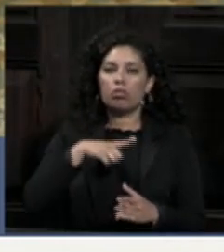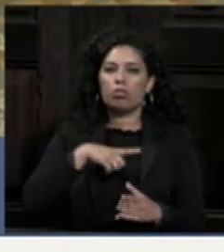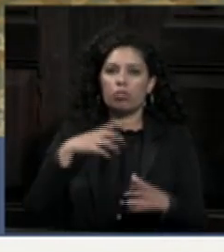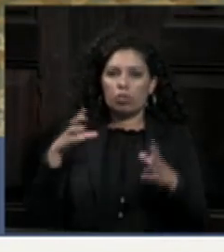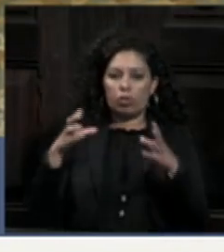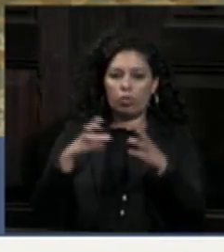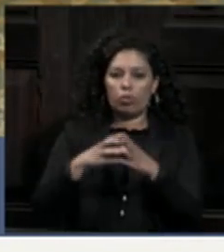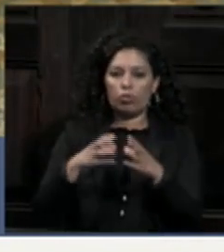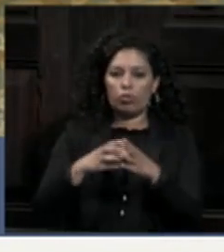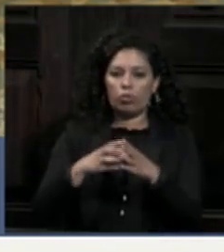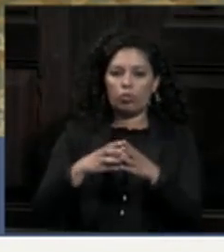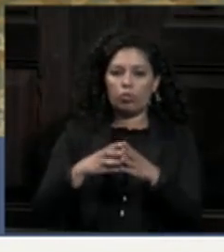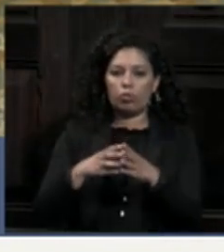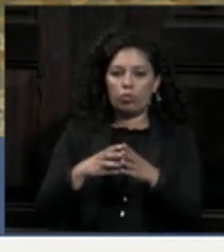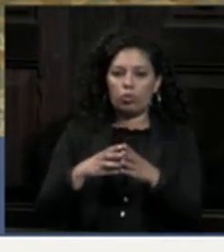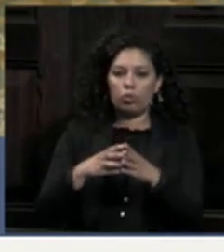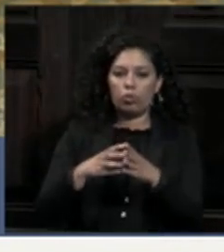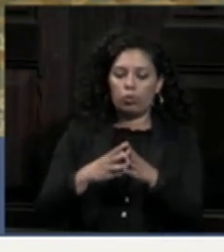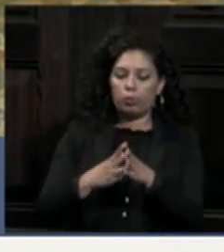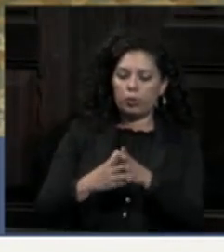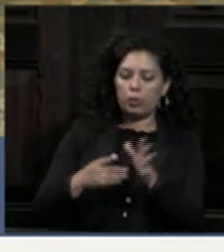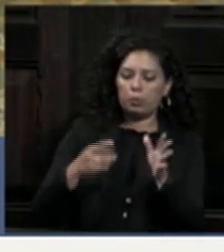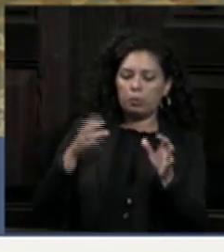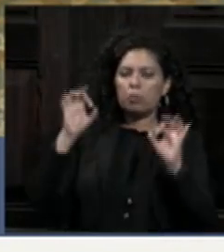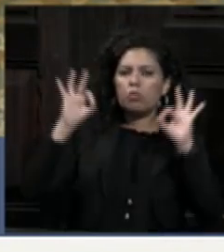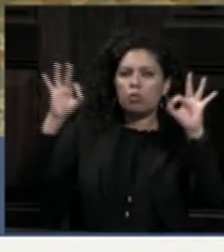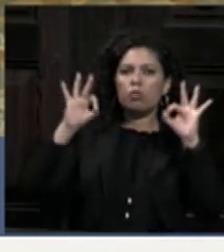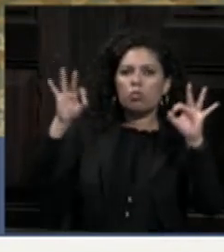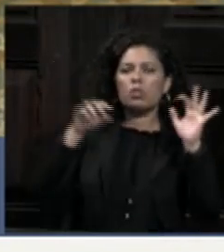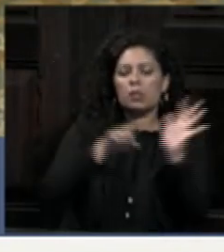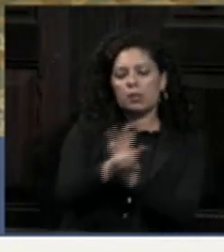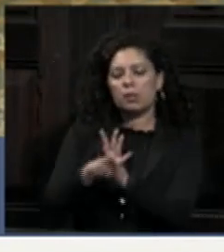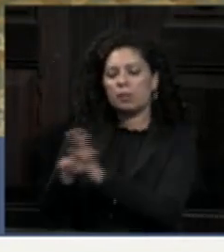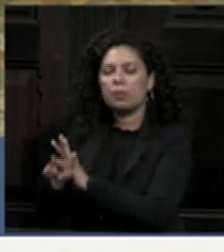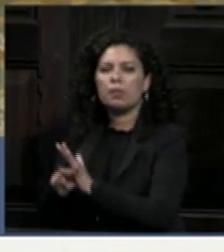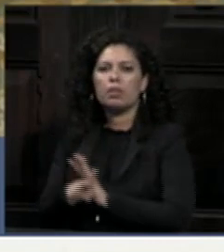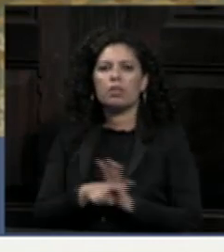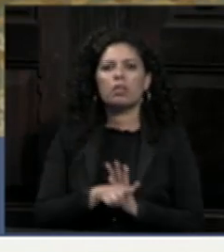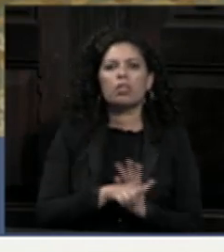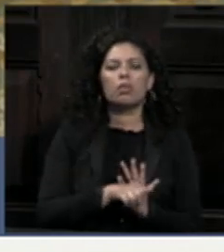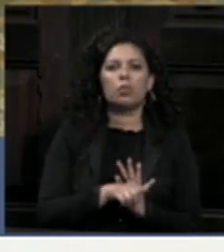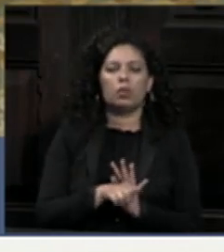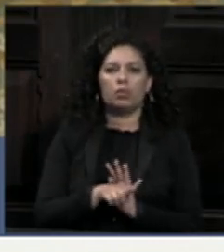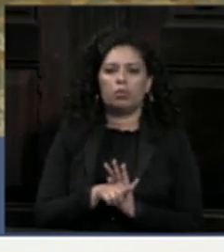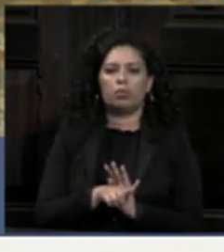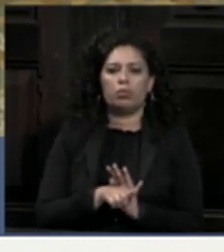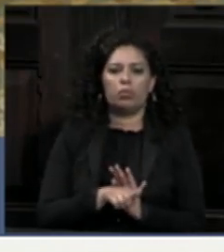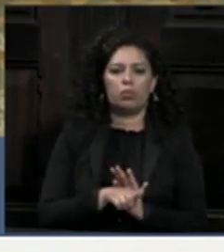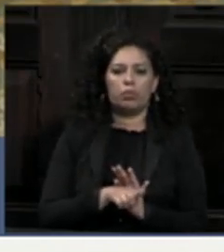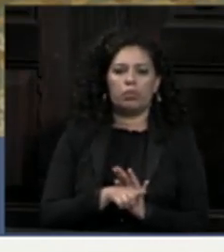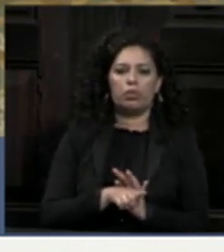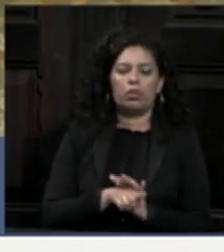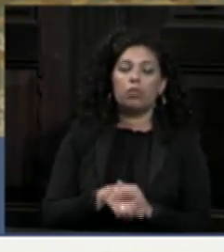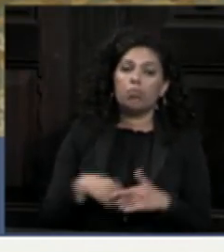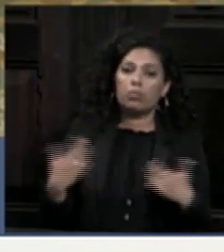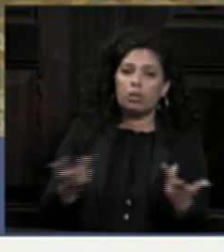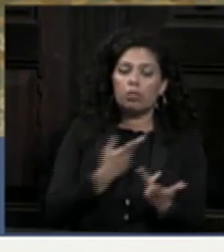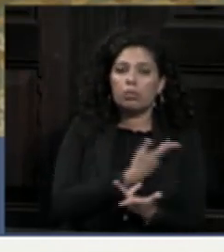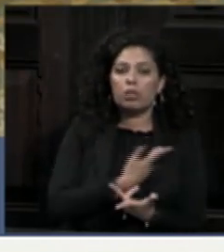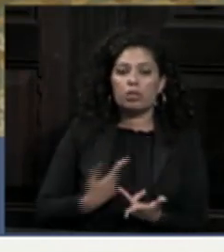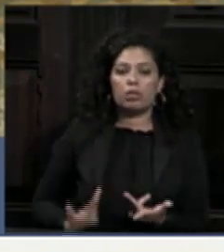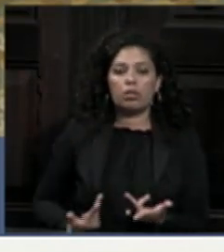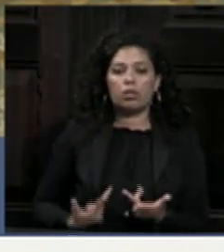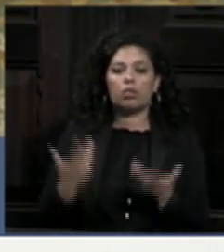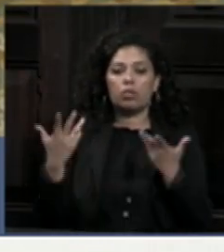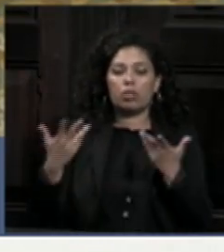pela a comissão especial bicameral do congresso nacional assim post o presidente tenho